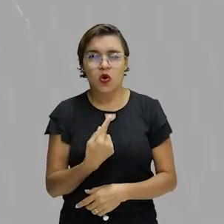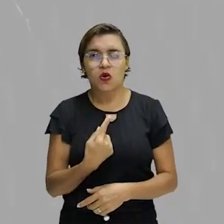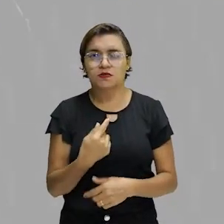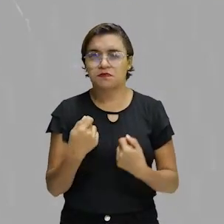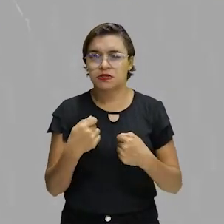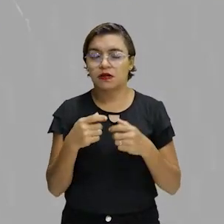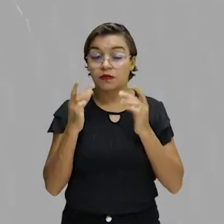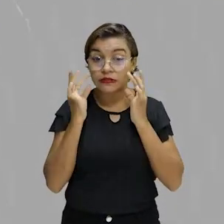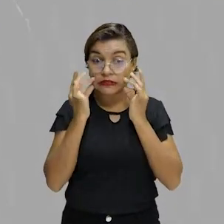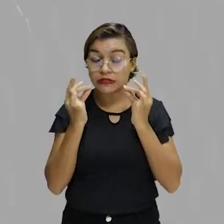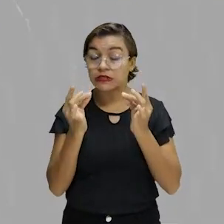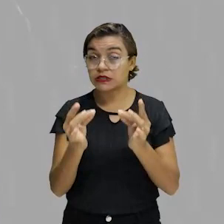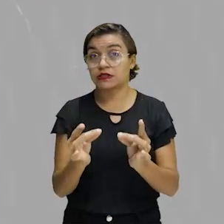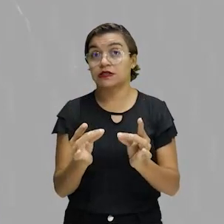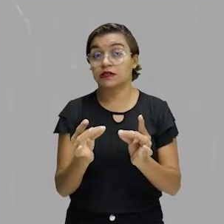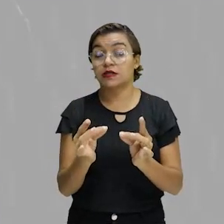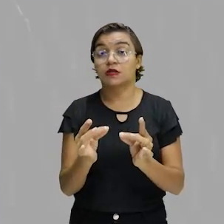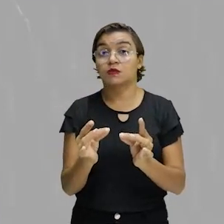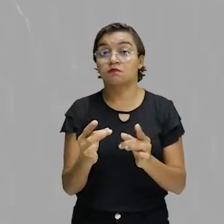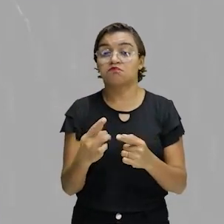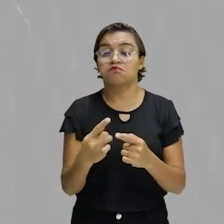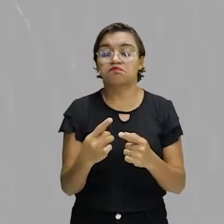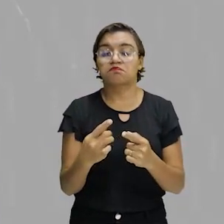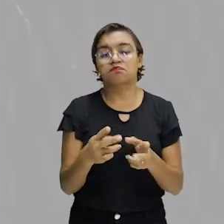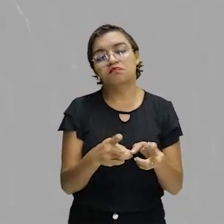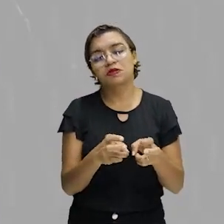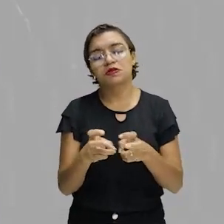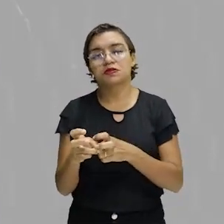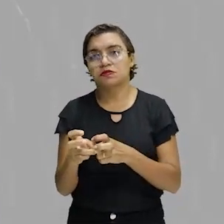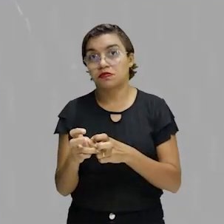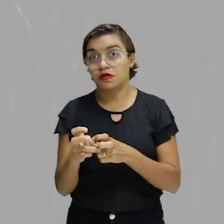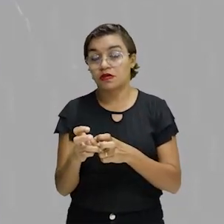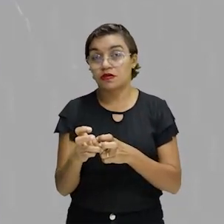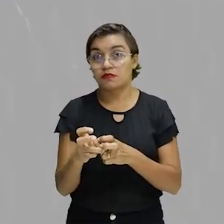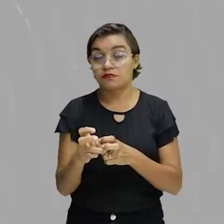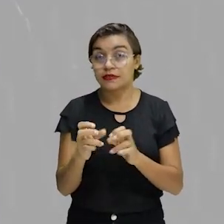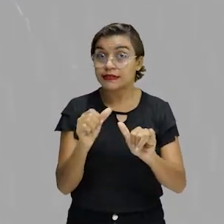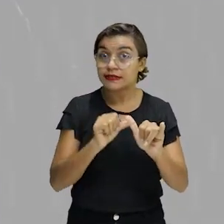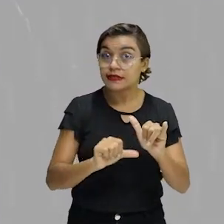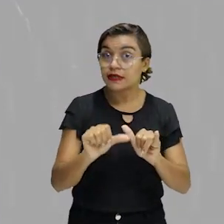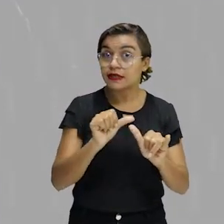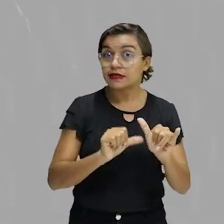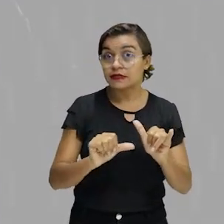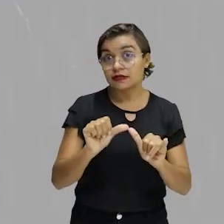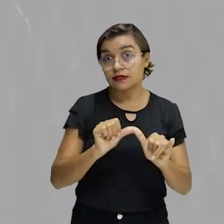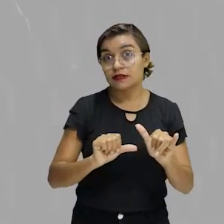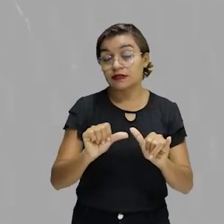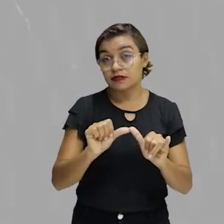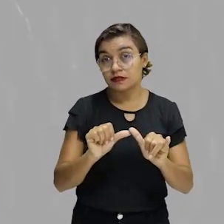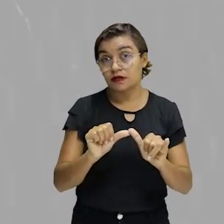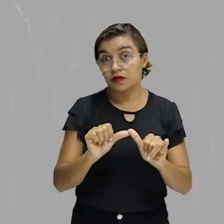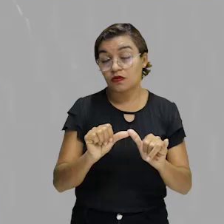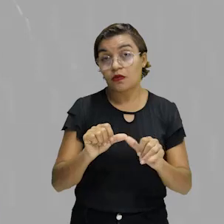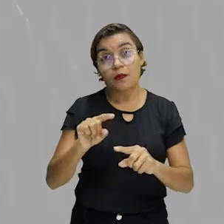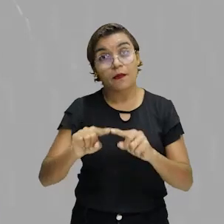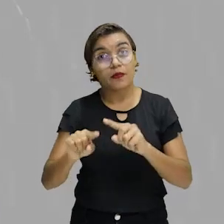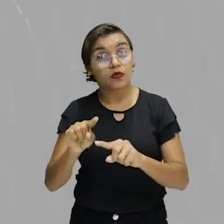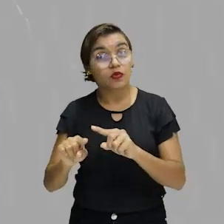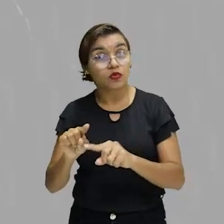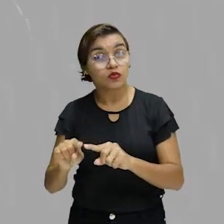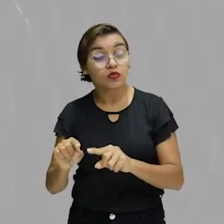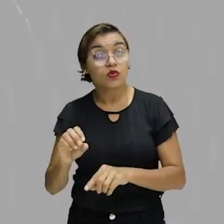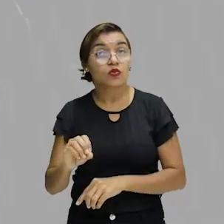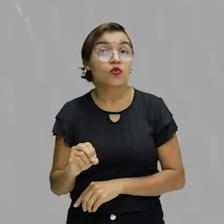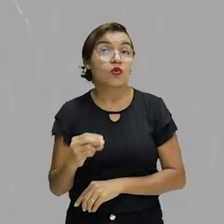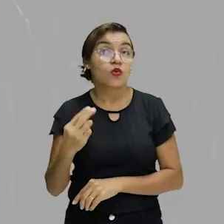atenção redobrada para perceber quem são os reagentes e quem pode ser o nosso produto ou os nossos